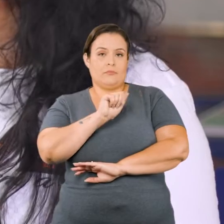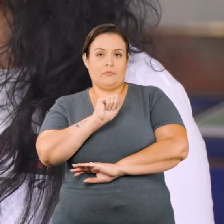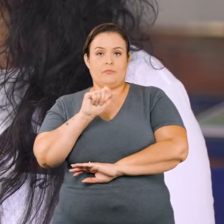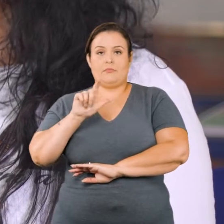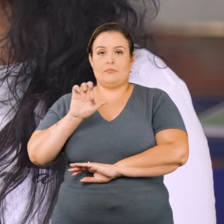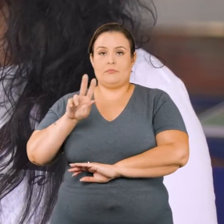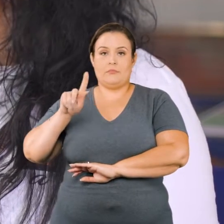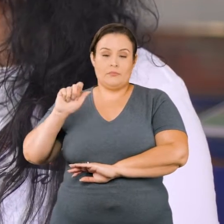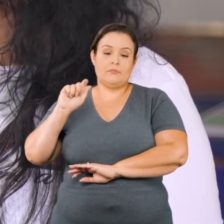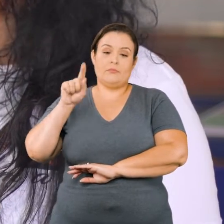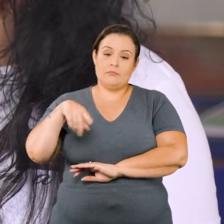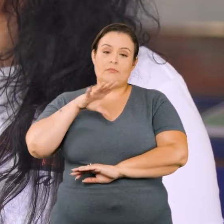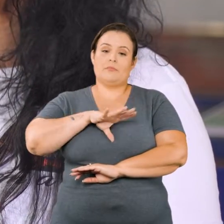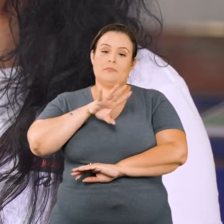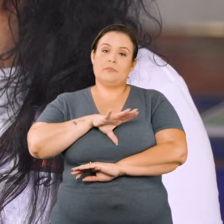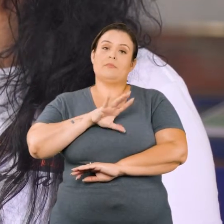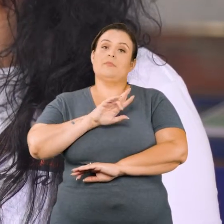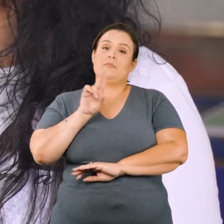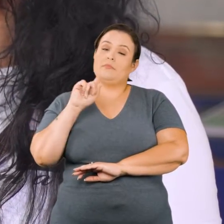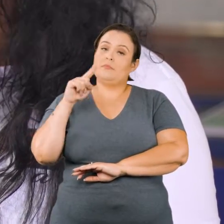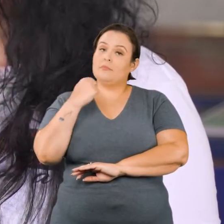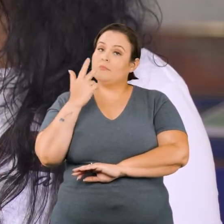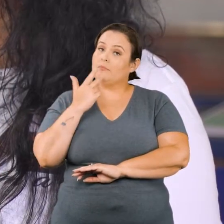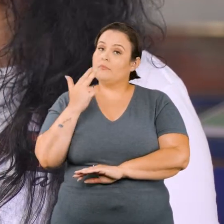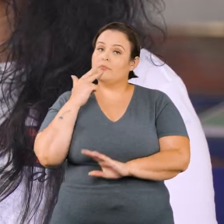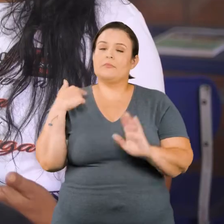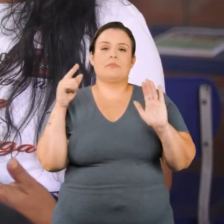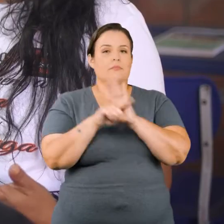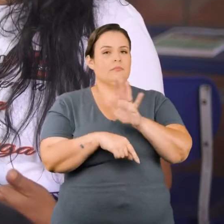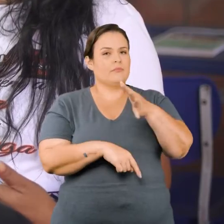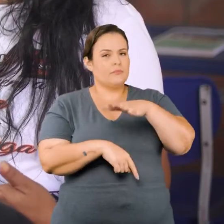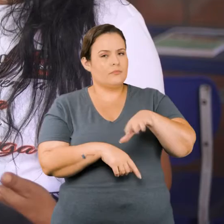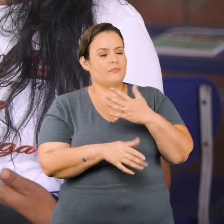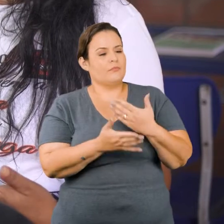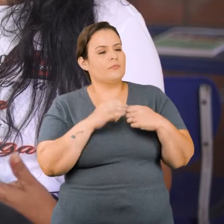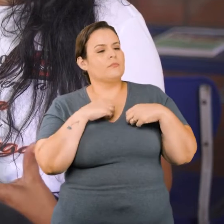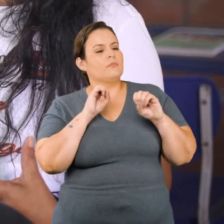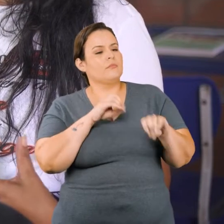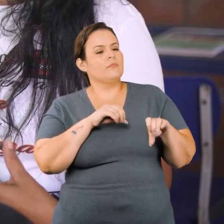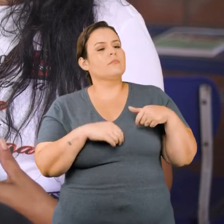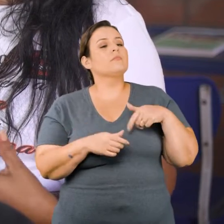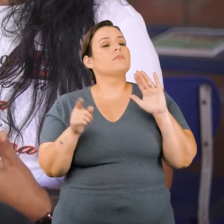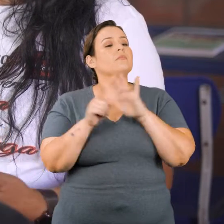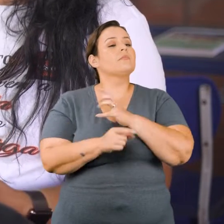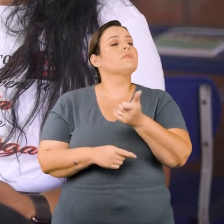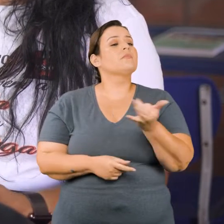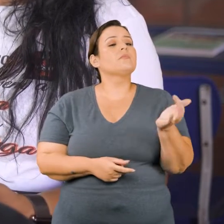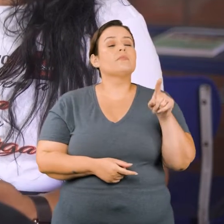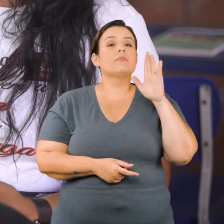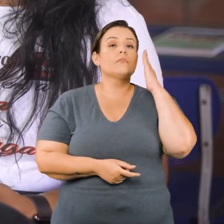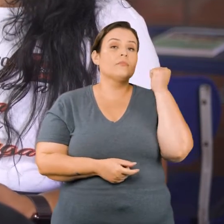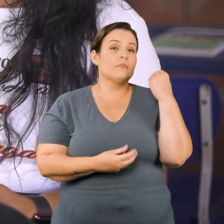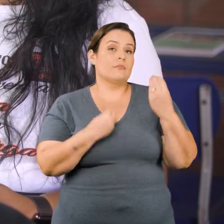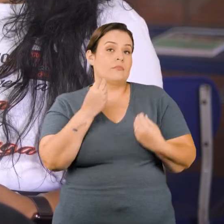premiada. Ela é uma mulher negra de cerca de 45 anos. Que é o nome da nossa língua. Perguntei para os alunos em sala de aula de